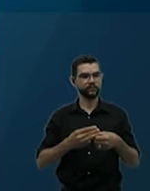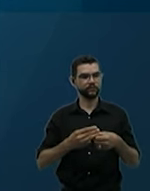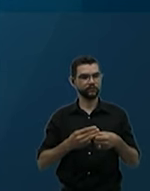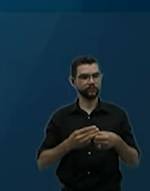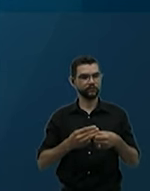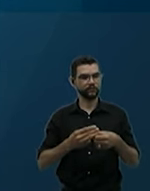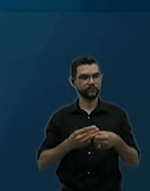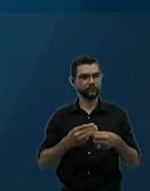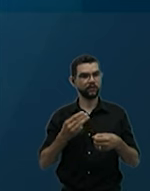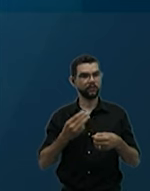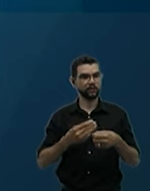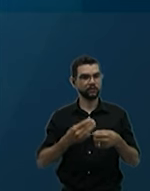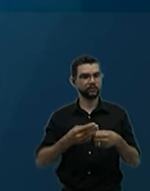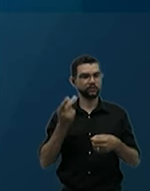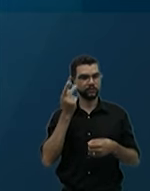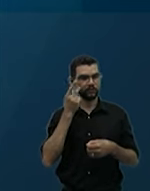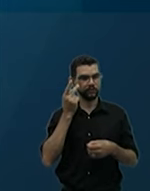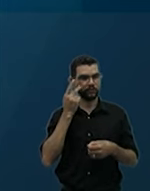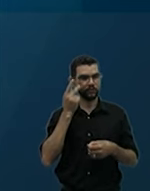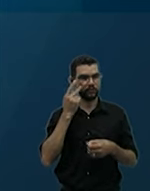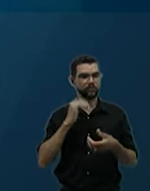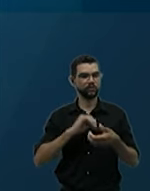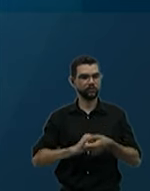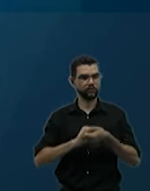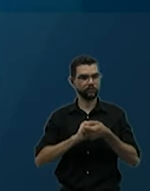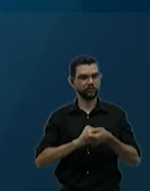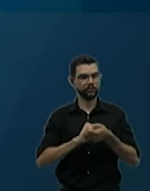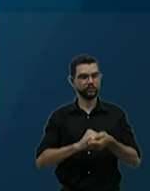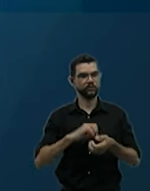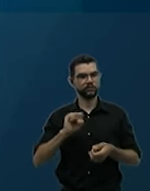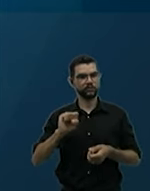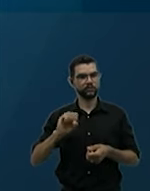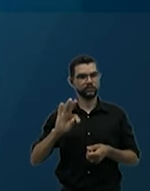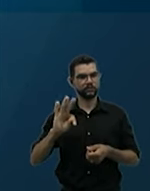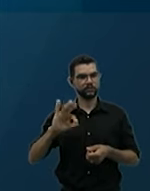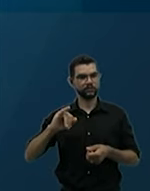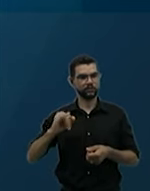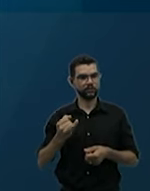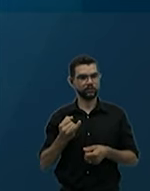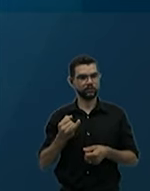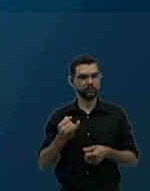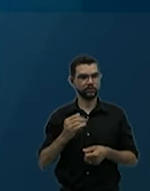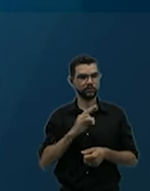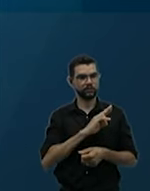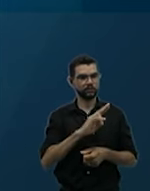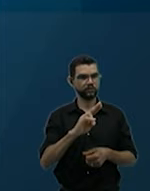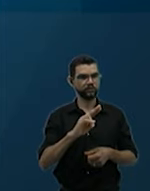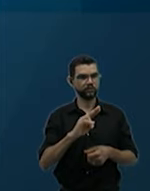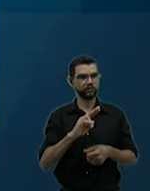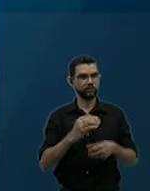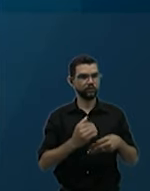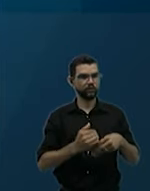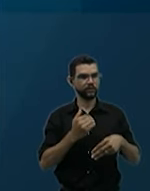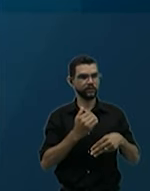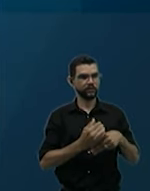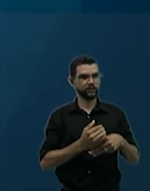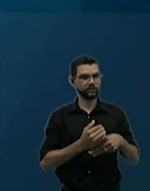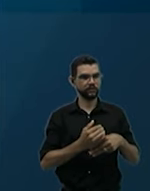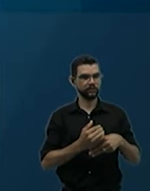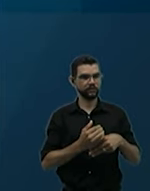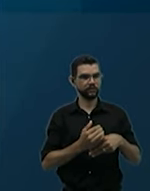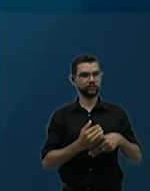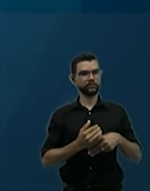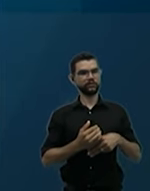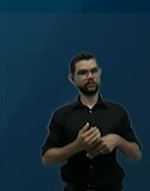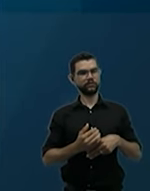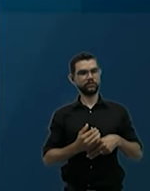STJ através, em nome da ministra relator, Teodoro Silva Santos, e da excelentíssima ministra,